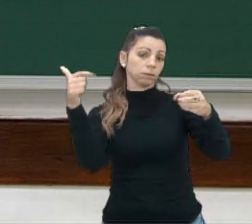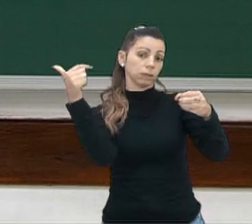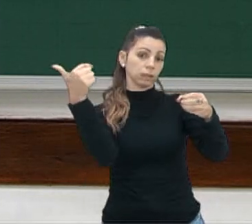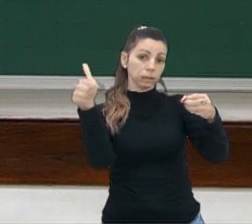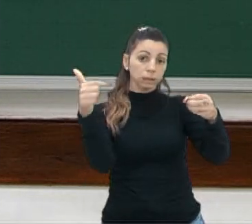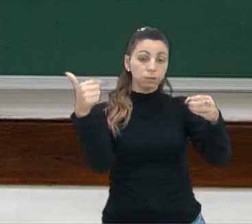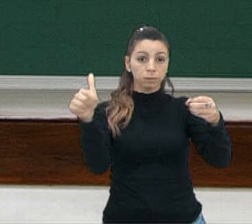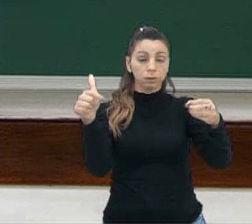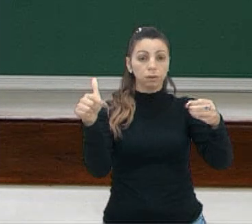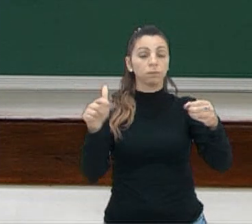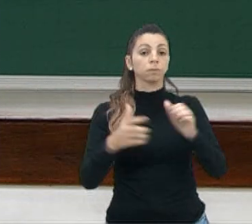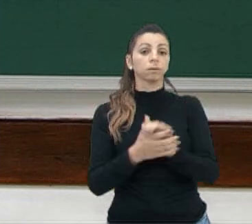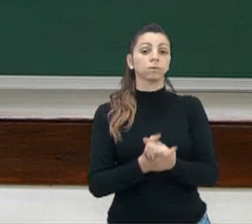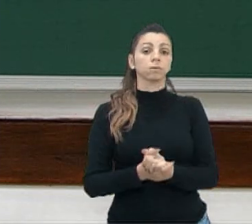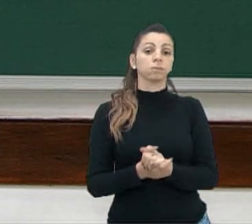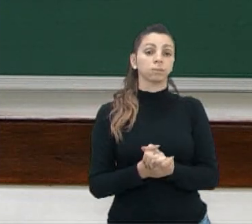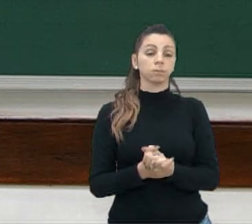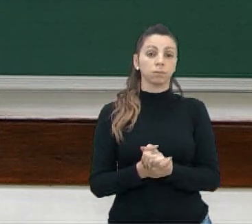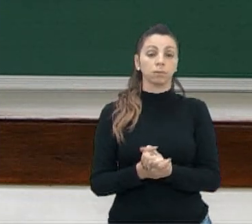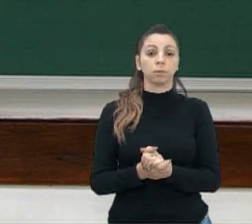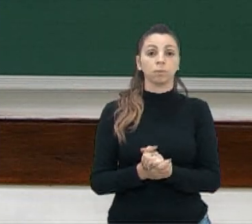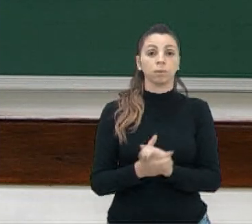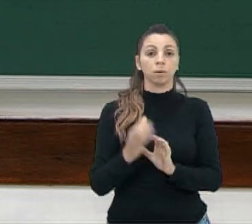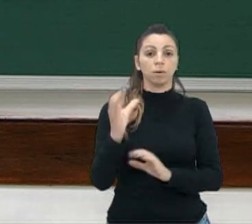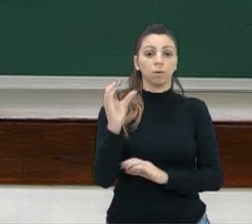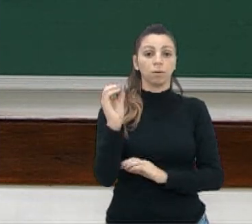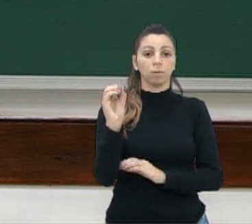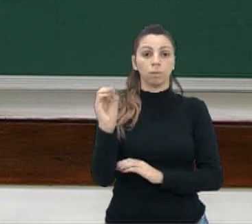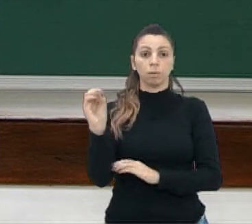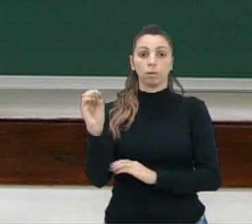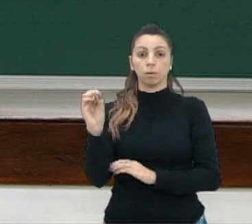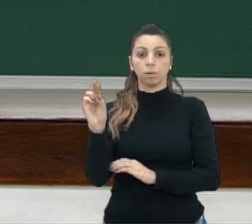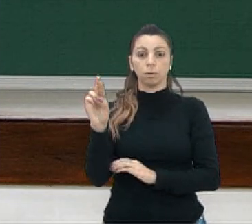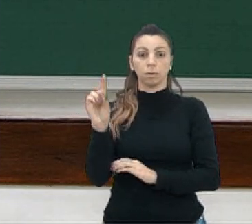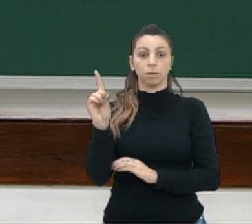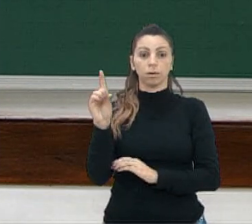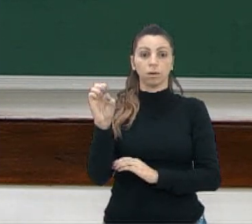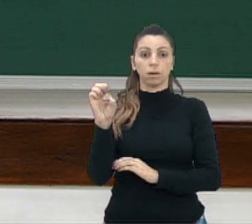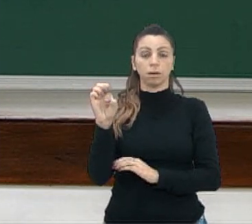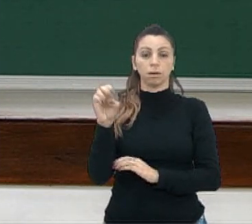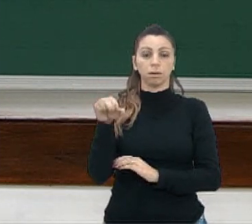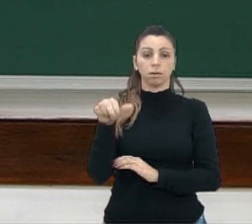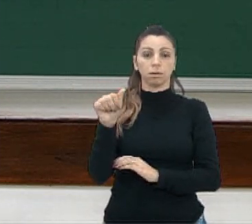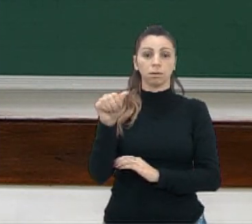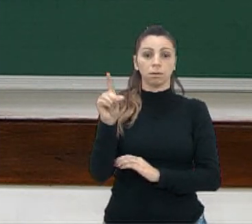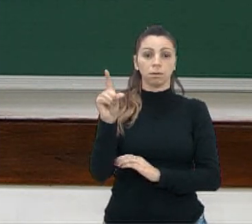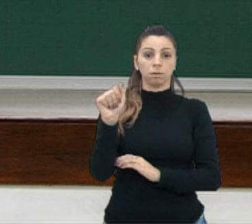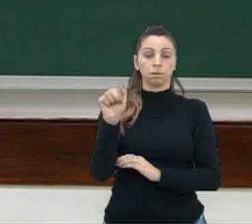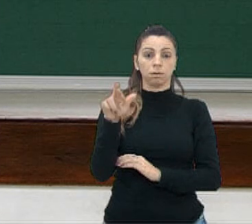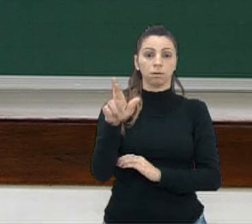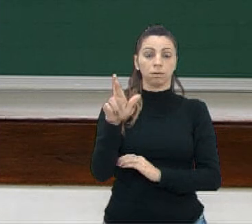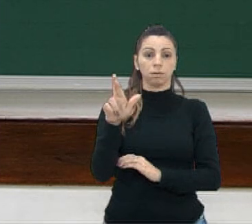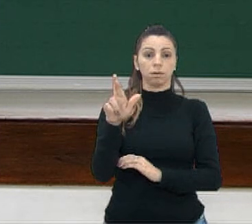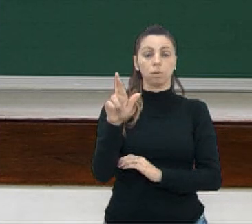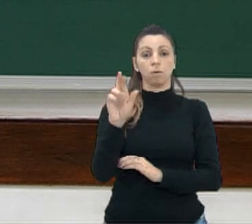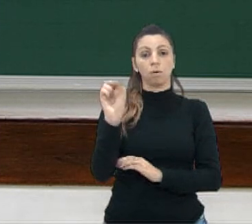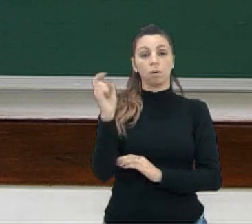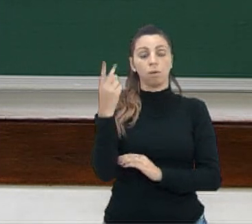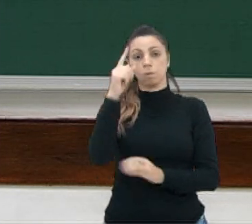ou menos independentes, são chamadas de coordenadas, e as que têm essa dependência são as subordinadas.